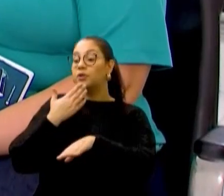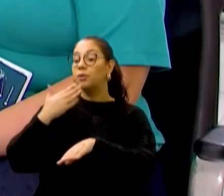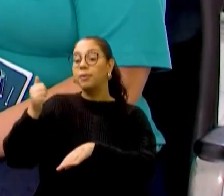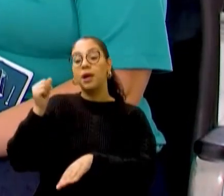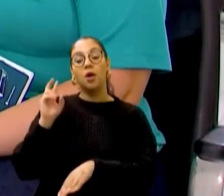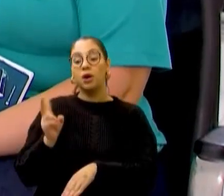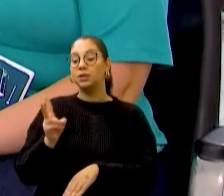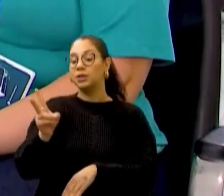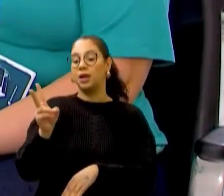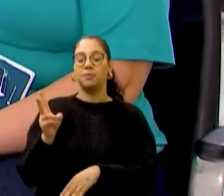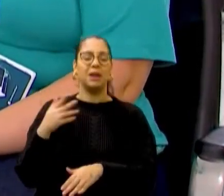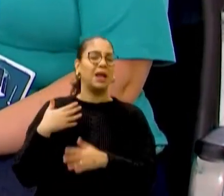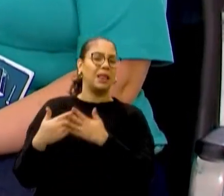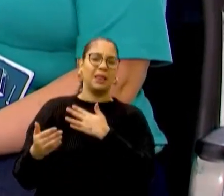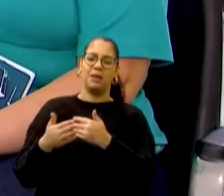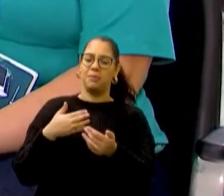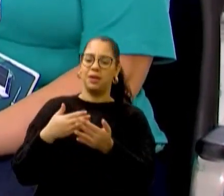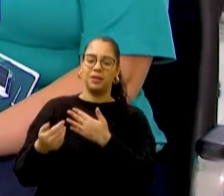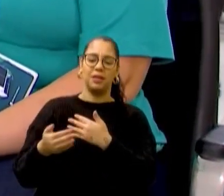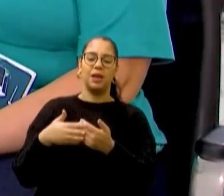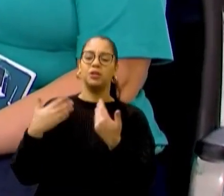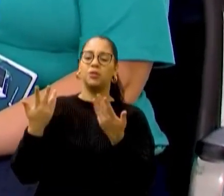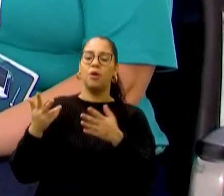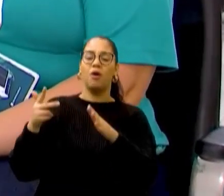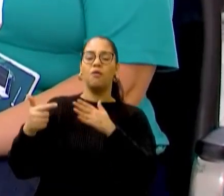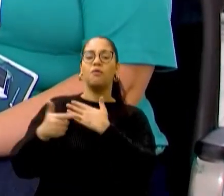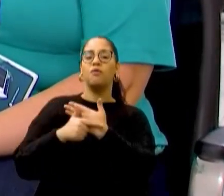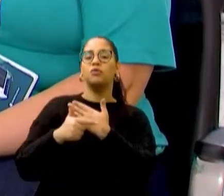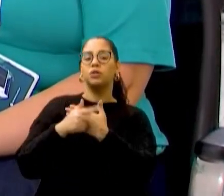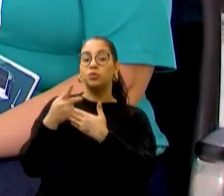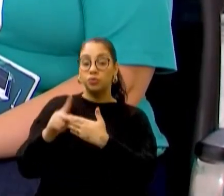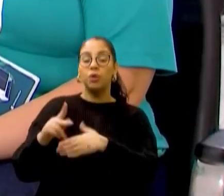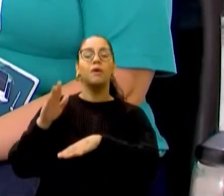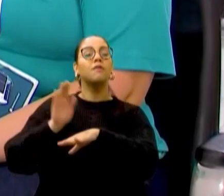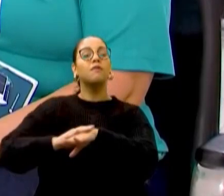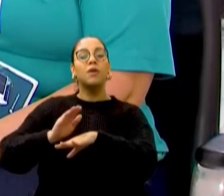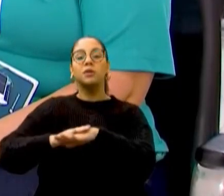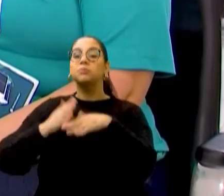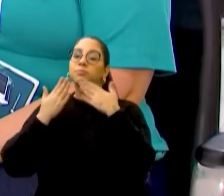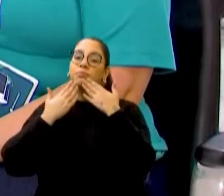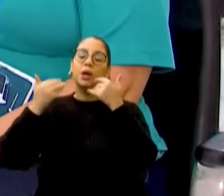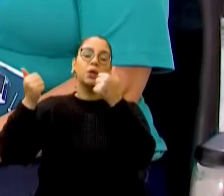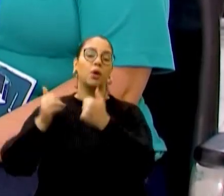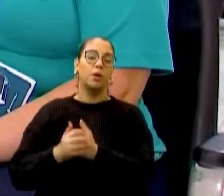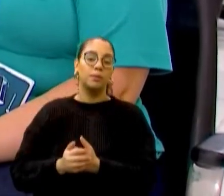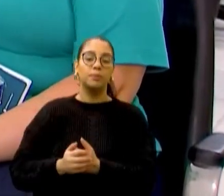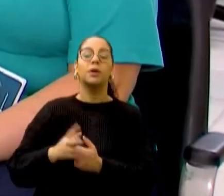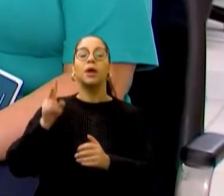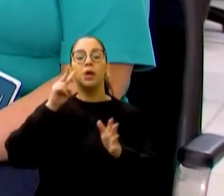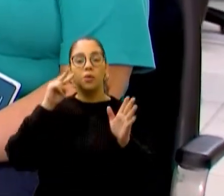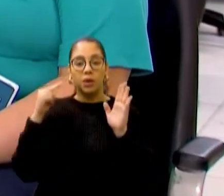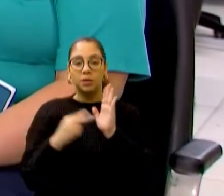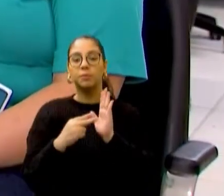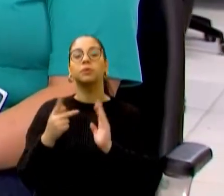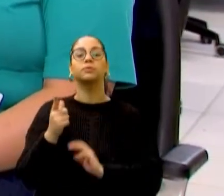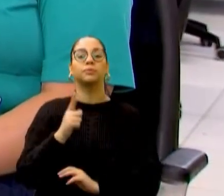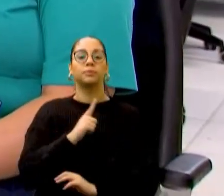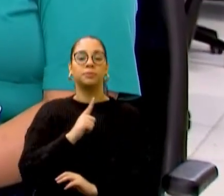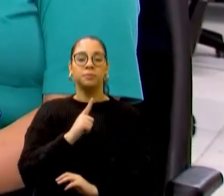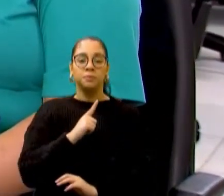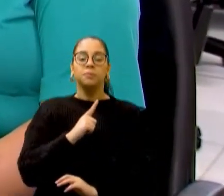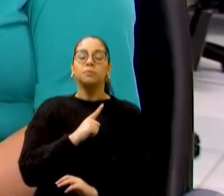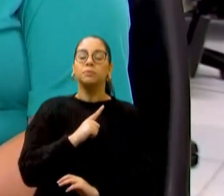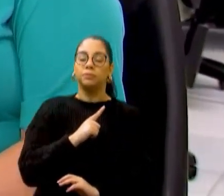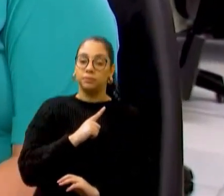faça o seu melhor sempre independente da posição que você esteja Faça o seu melhor Ali você é